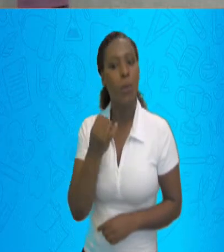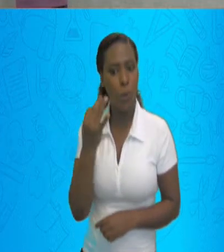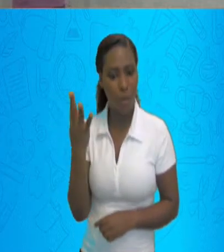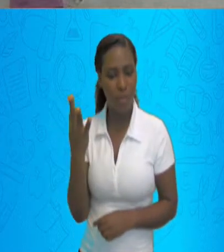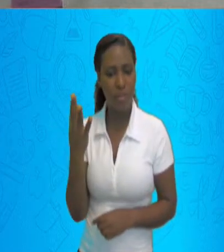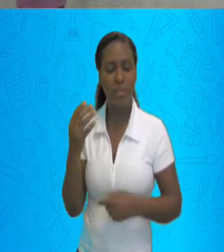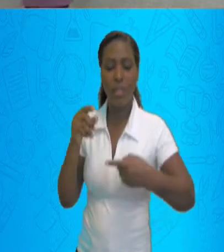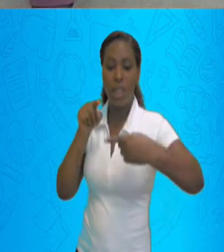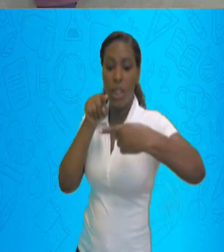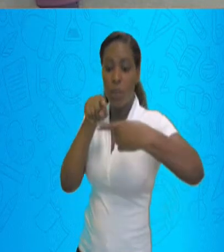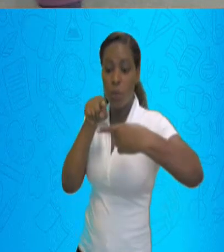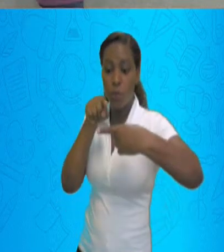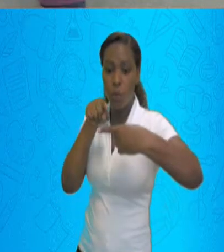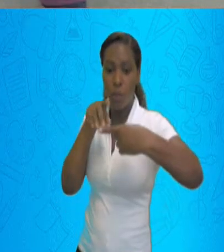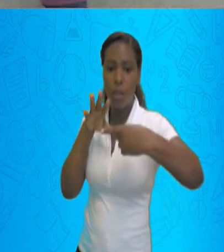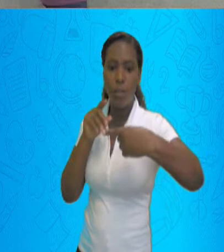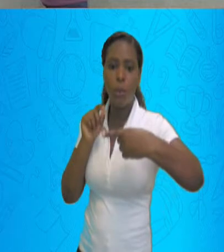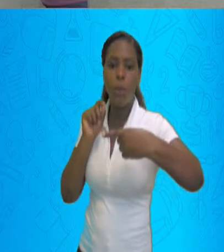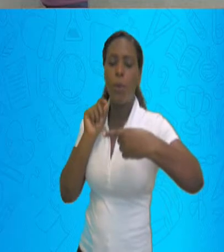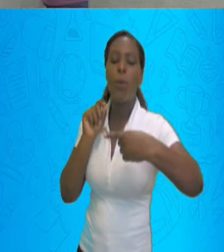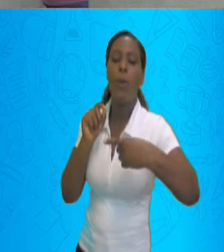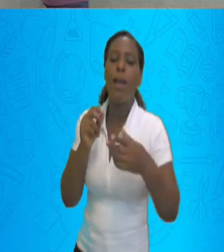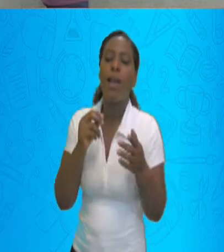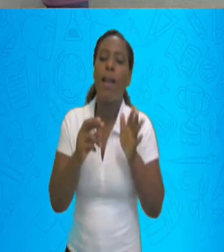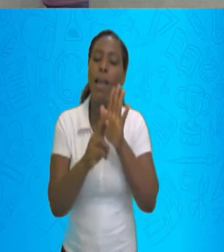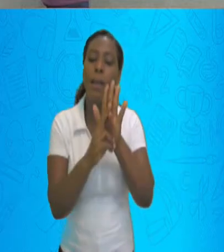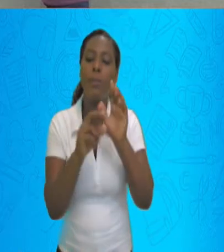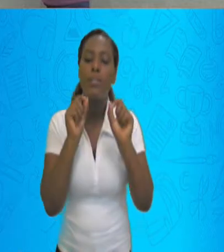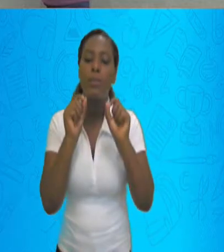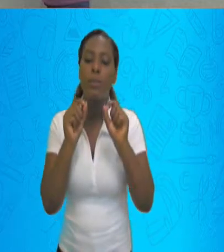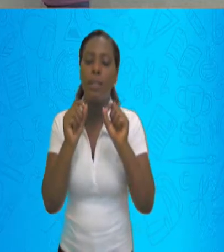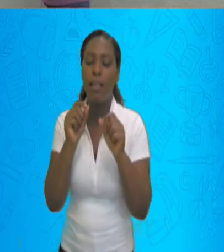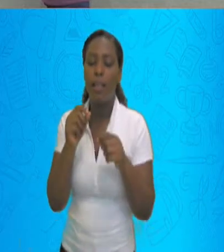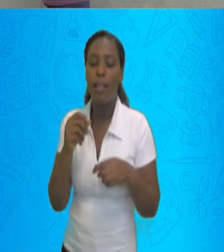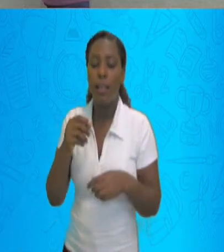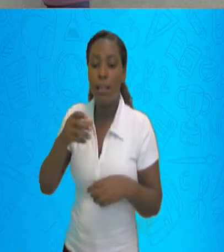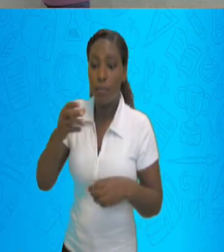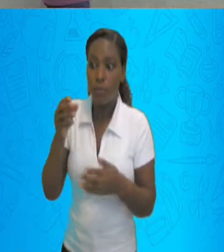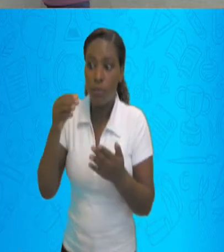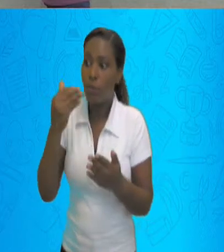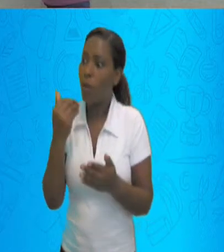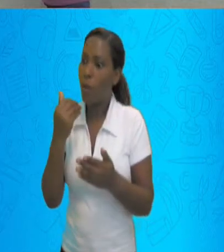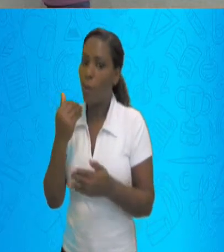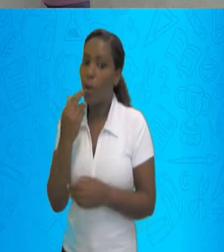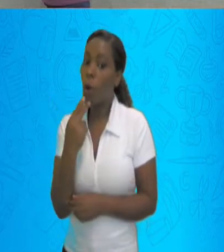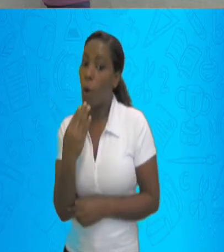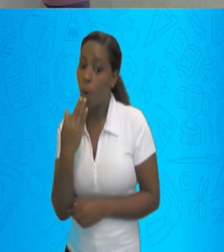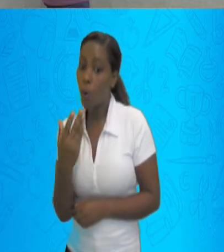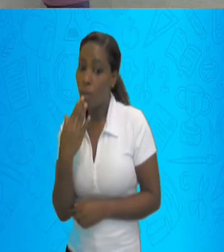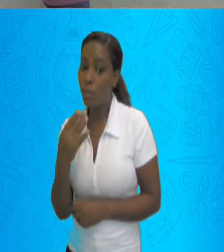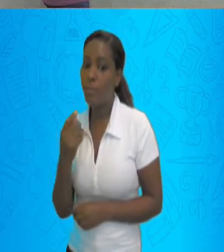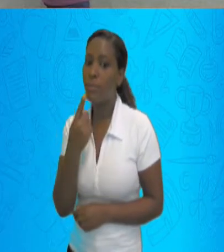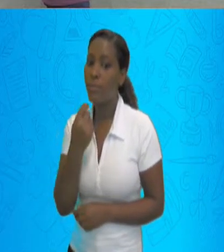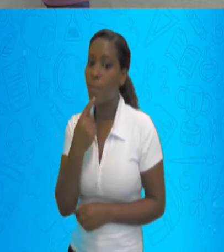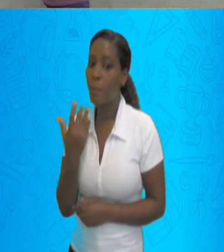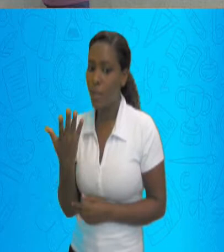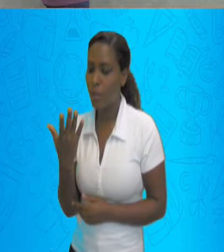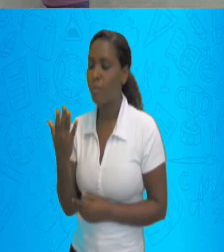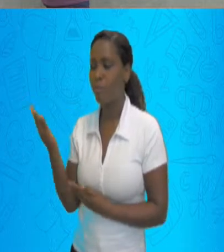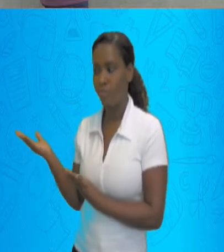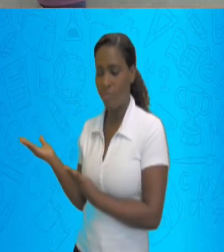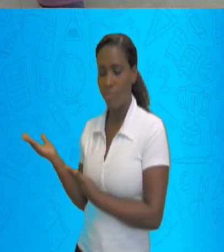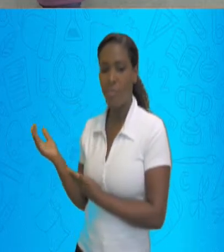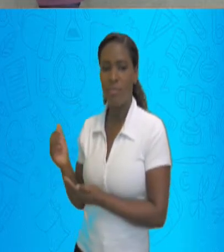que foi pintada. Então, nós temos aqui uma fração 3/4. Numerador, o 3, denominador,